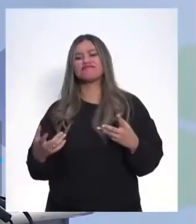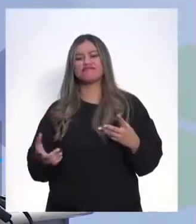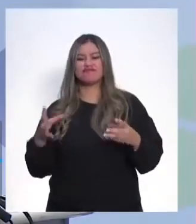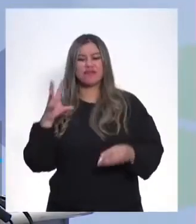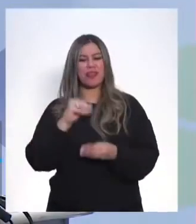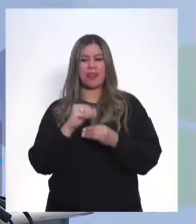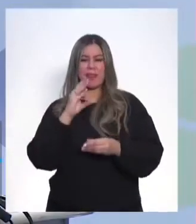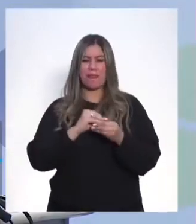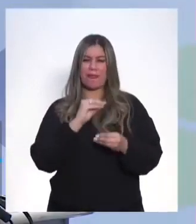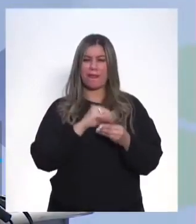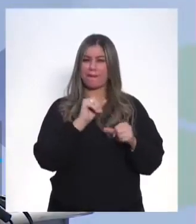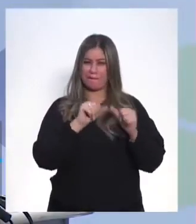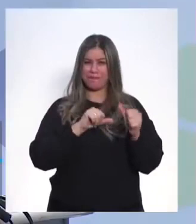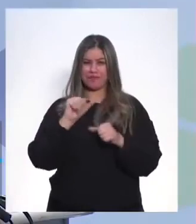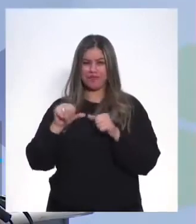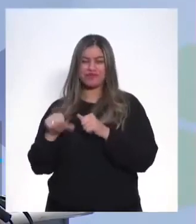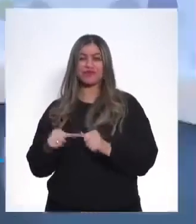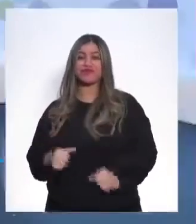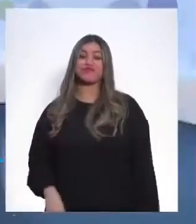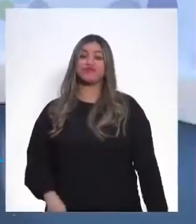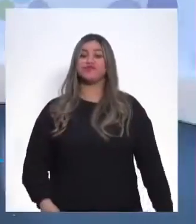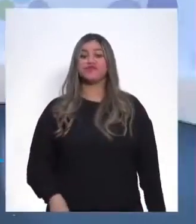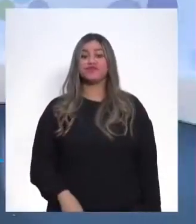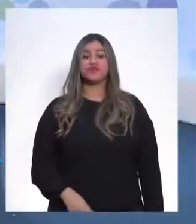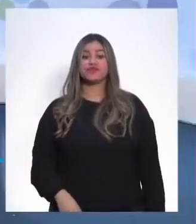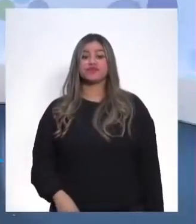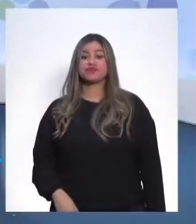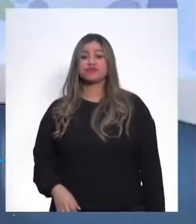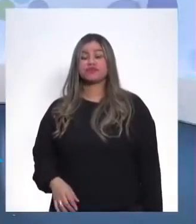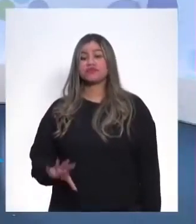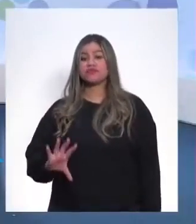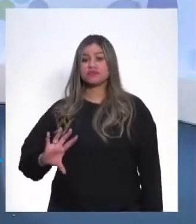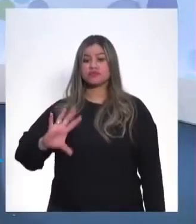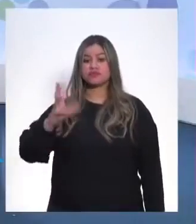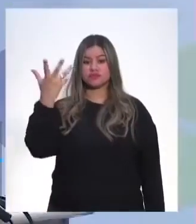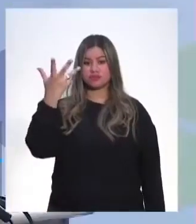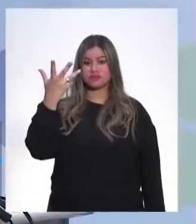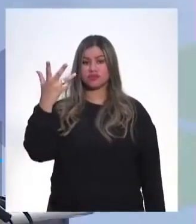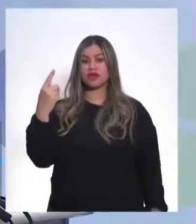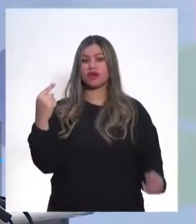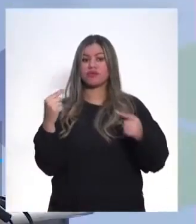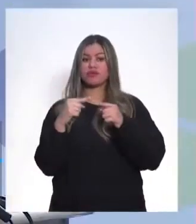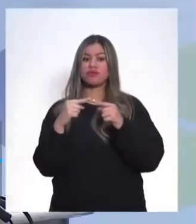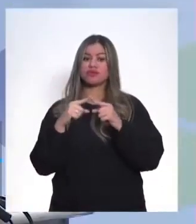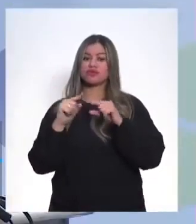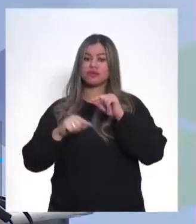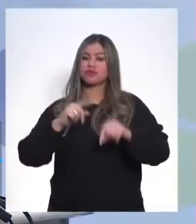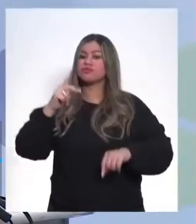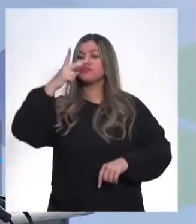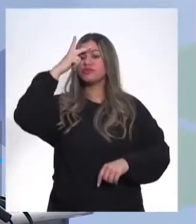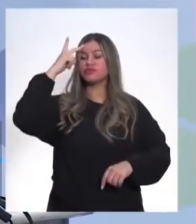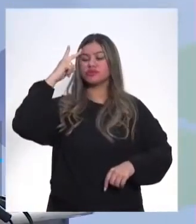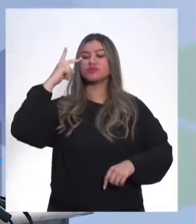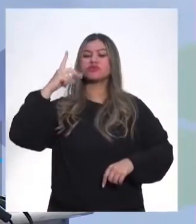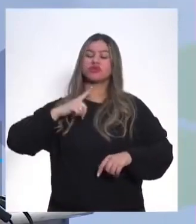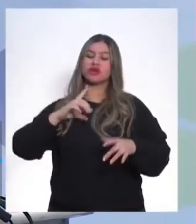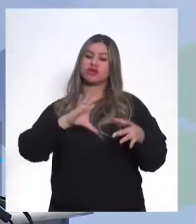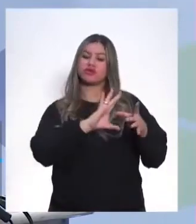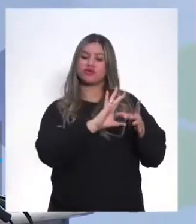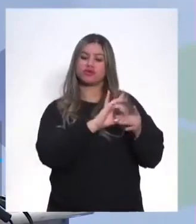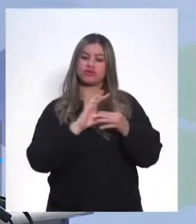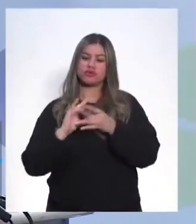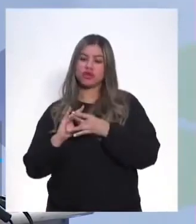a situacional defende aí do contexto, defende, não, depende do Depende. contexto em que o falante se encontra, formal ou